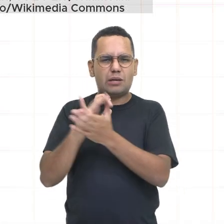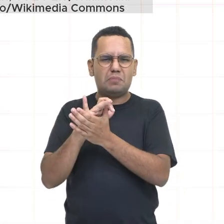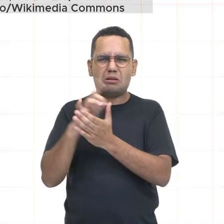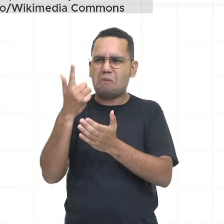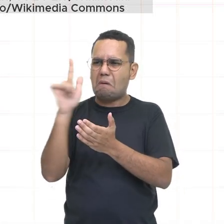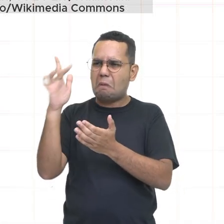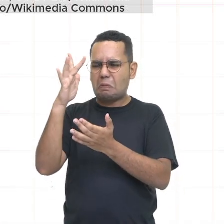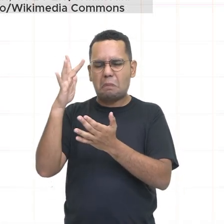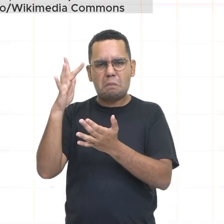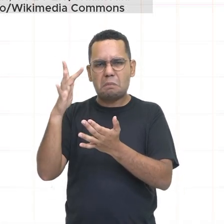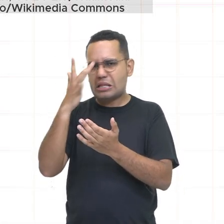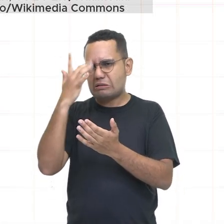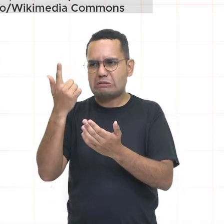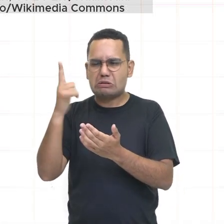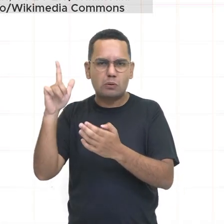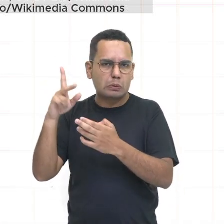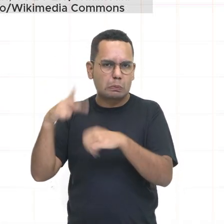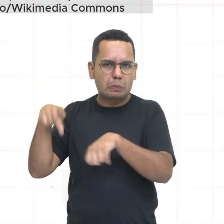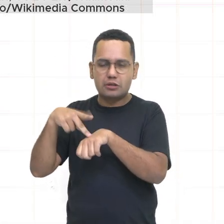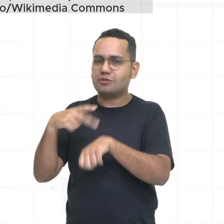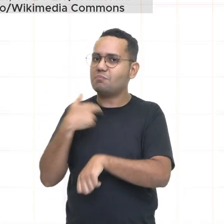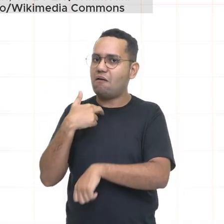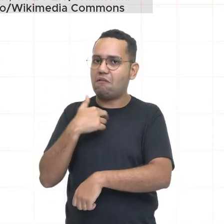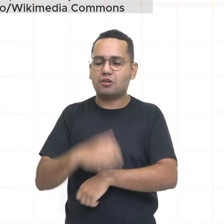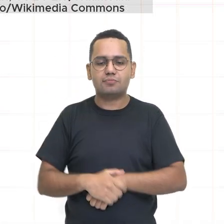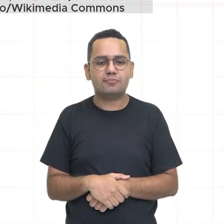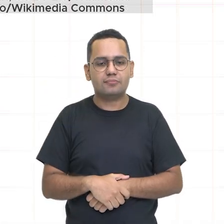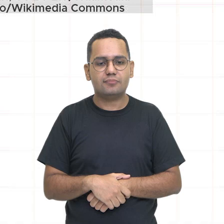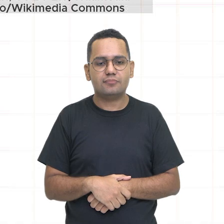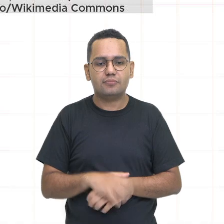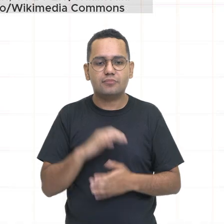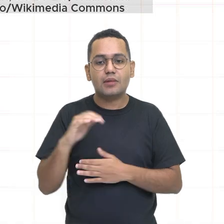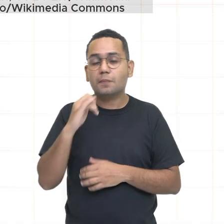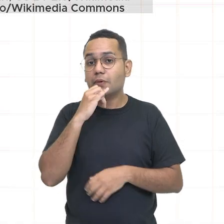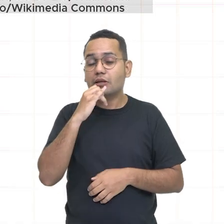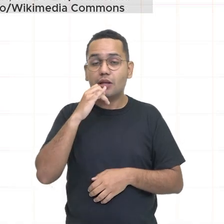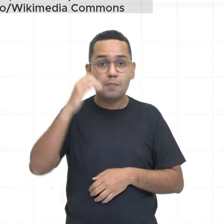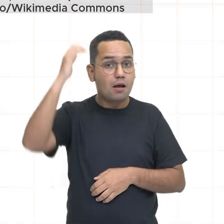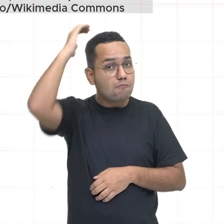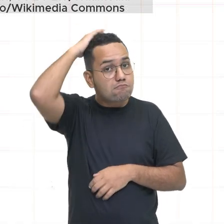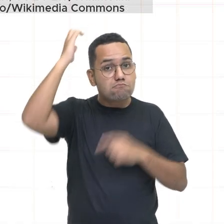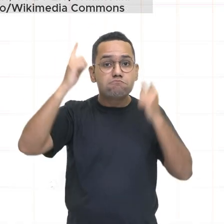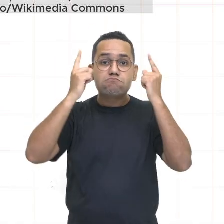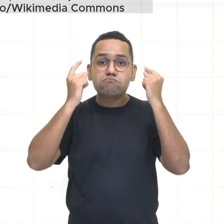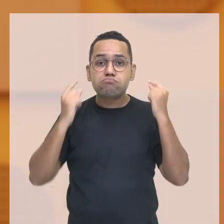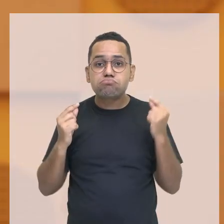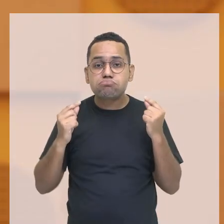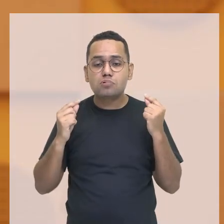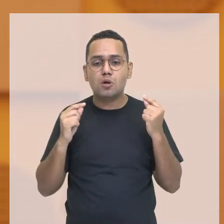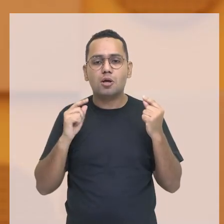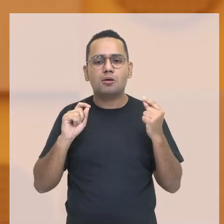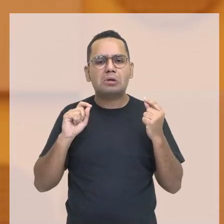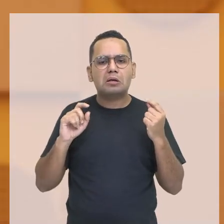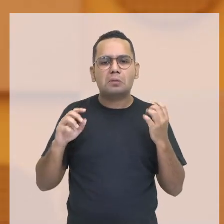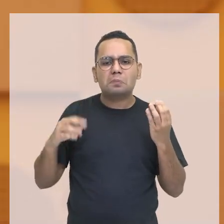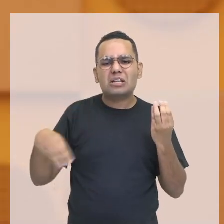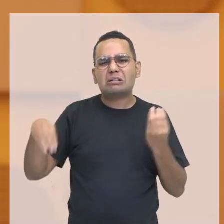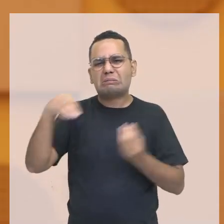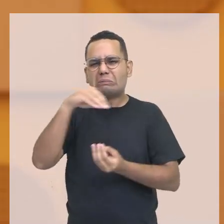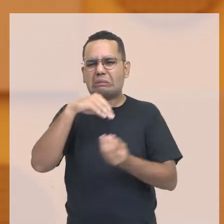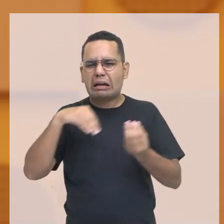da Alemanha, nós vamos observar que os judeus eles começaram a se misturar com características ali